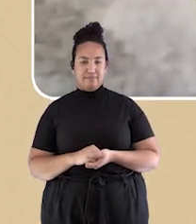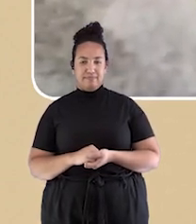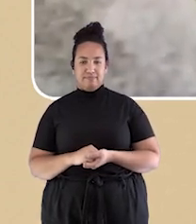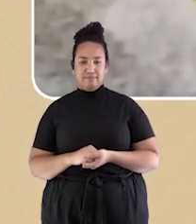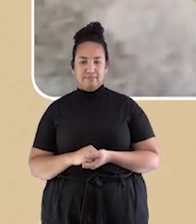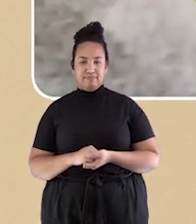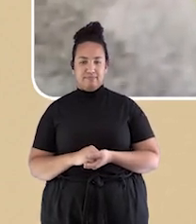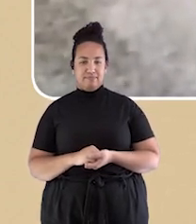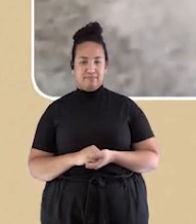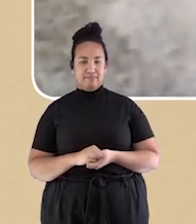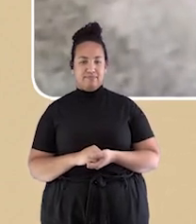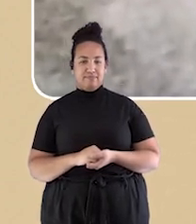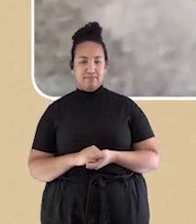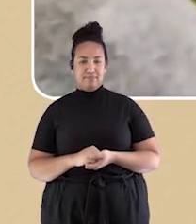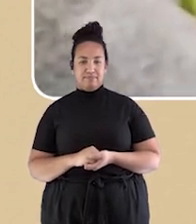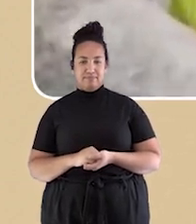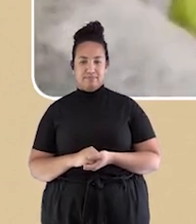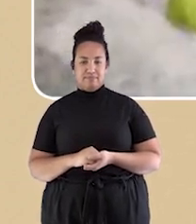legal!